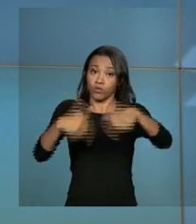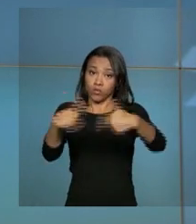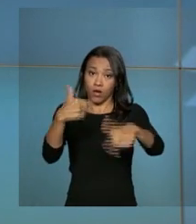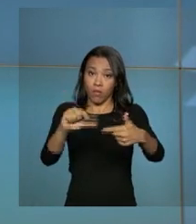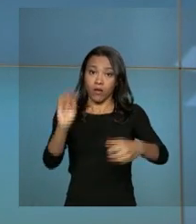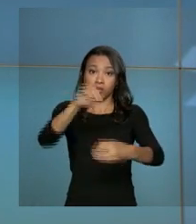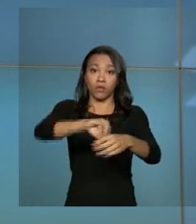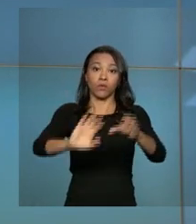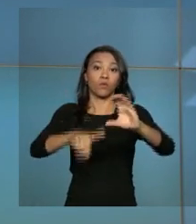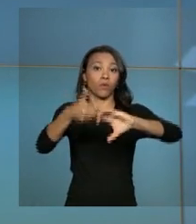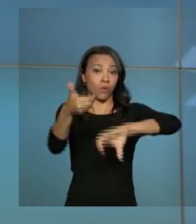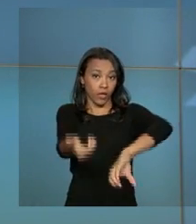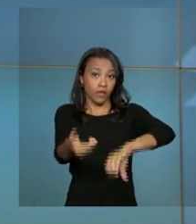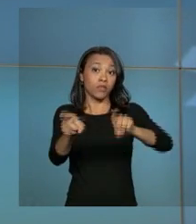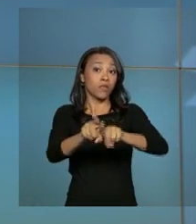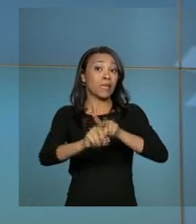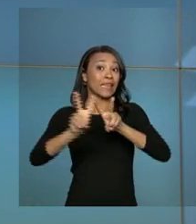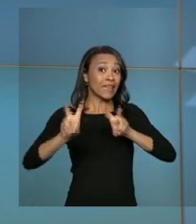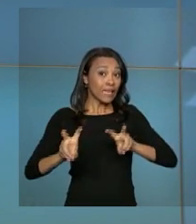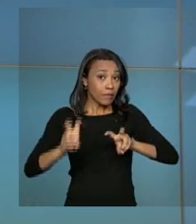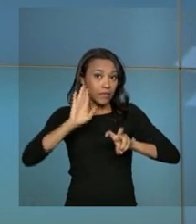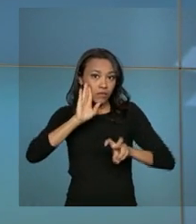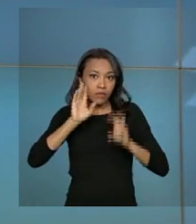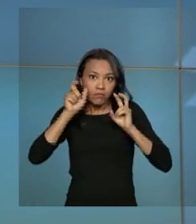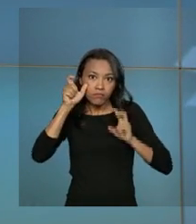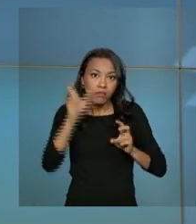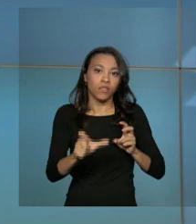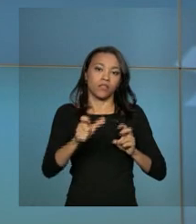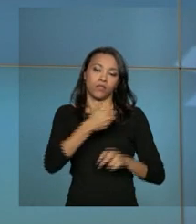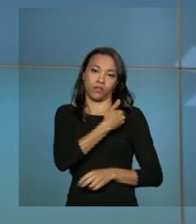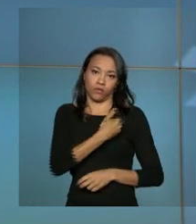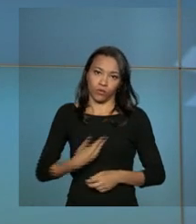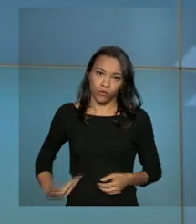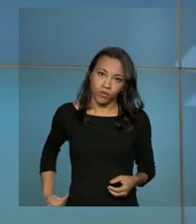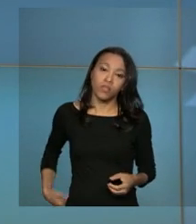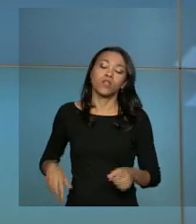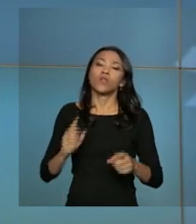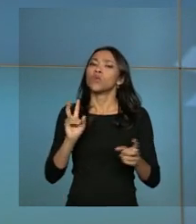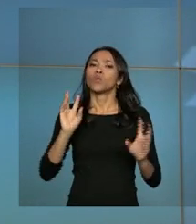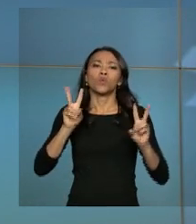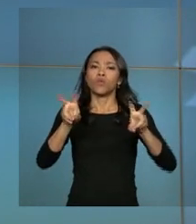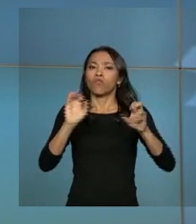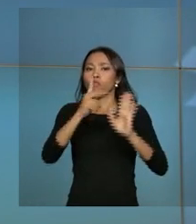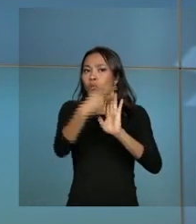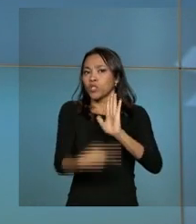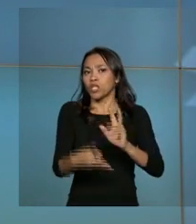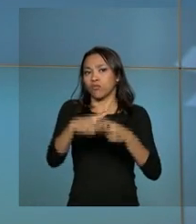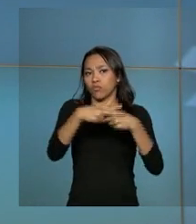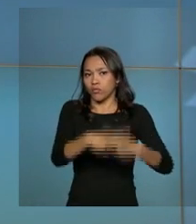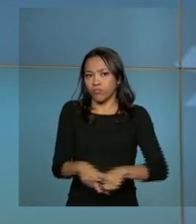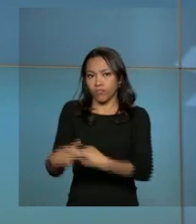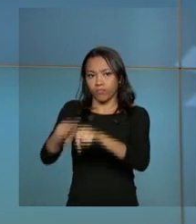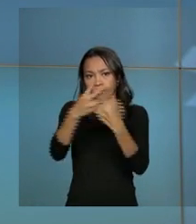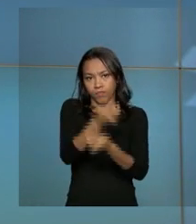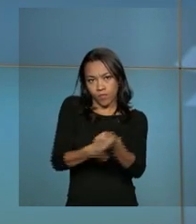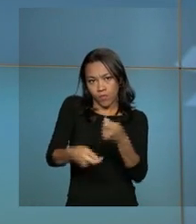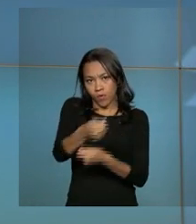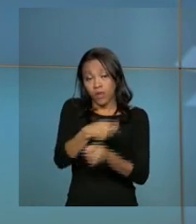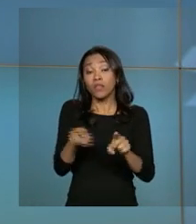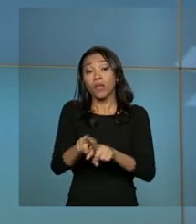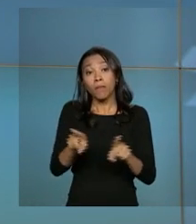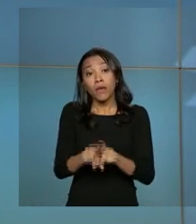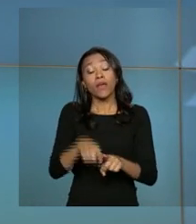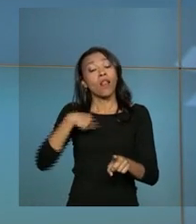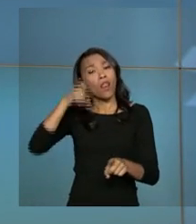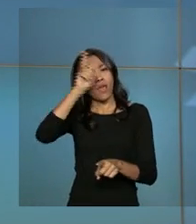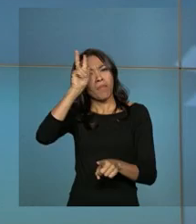Congresso Nacional e da pauta de interesse do governo, com foco nos projetos de ajuste econômico. Eles lembraram ainda do